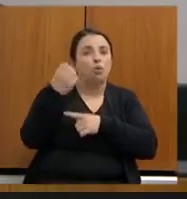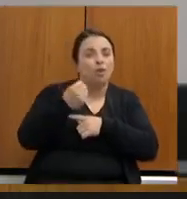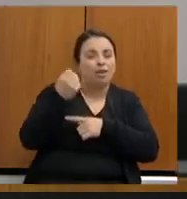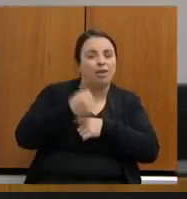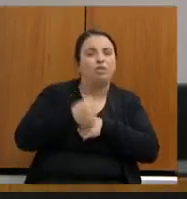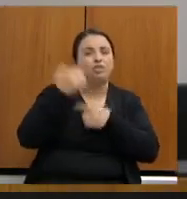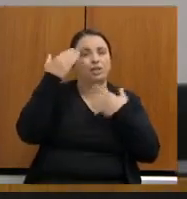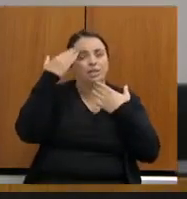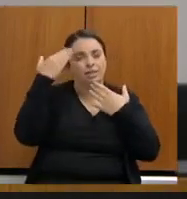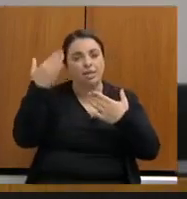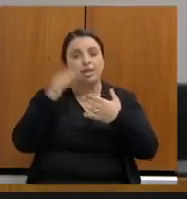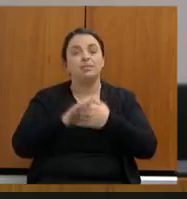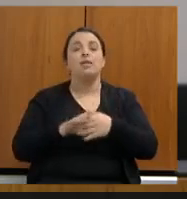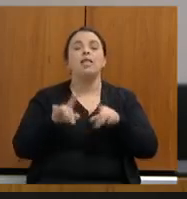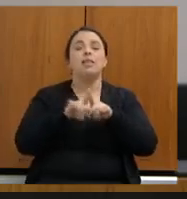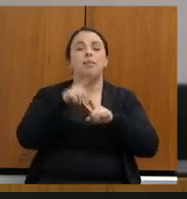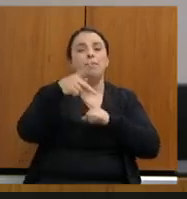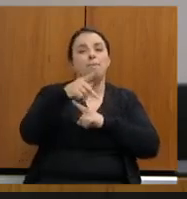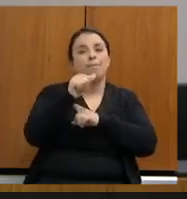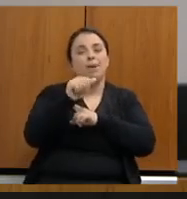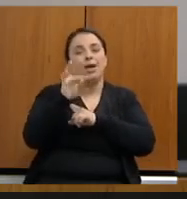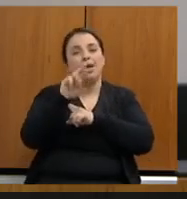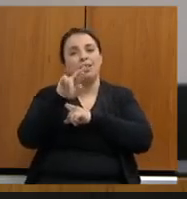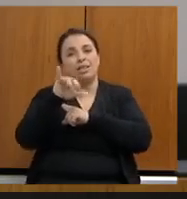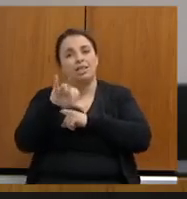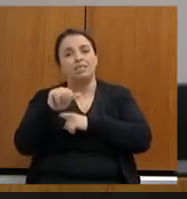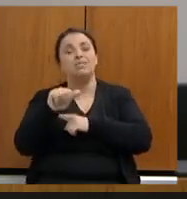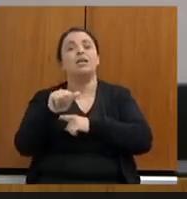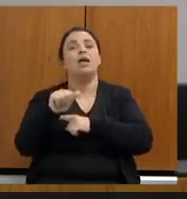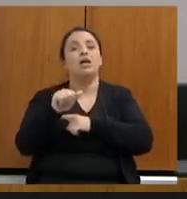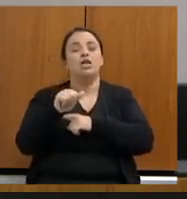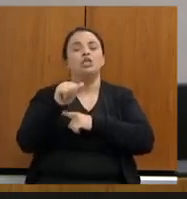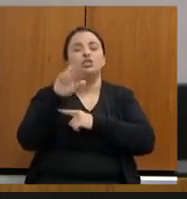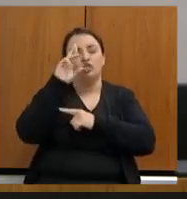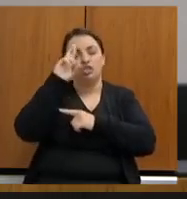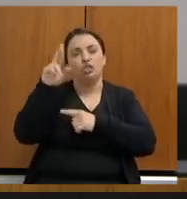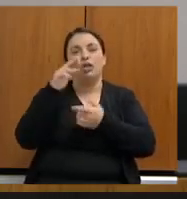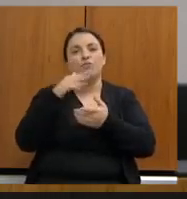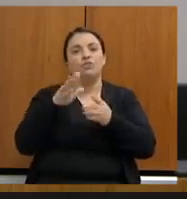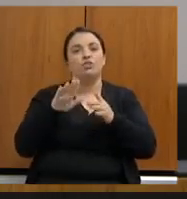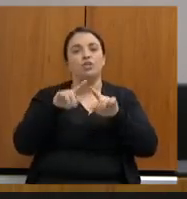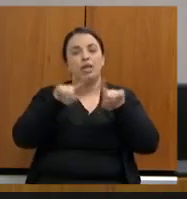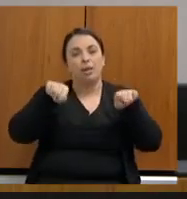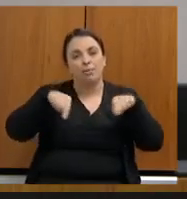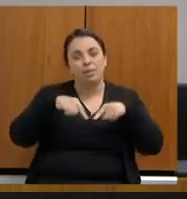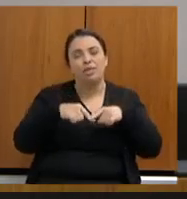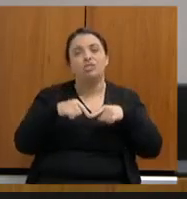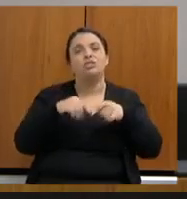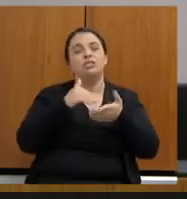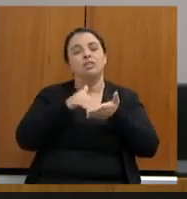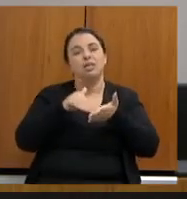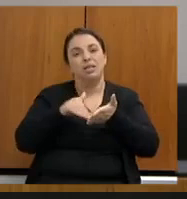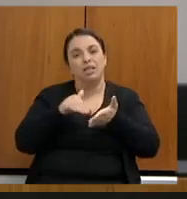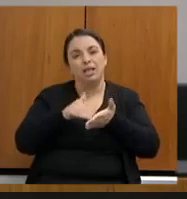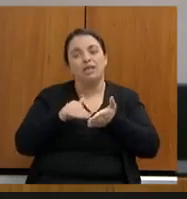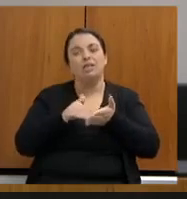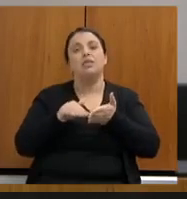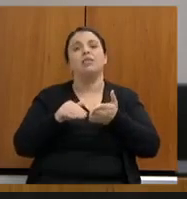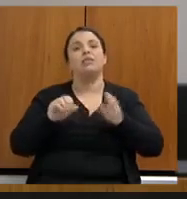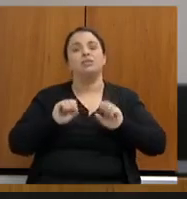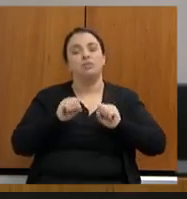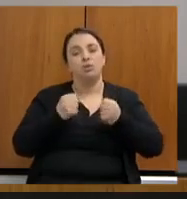agradecemos a presença da senhora Patrícia Costa de Melo chefe de gabinete da Secretaria de Estado de justiça e segurança pública da